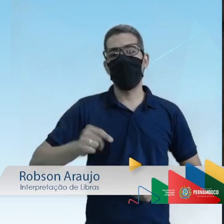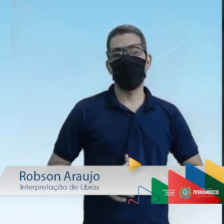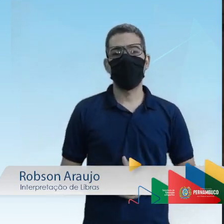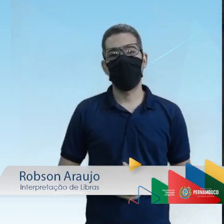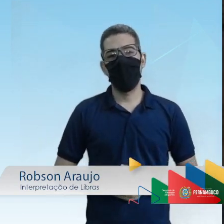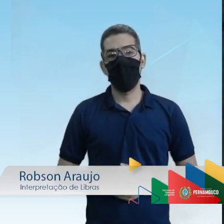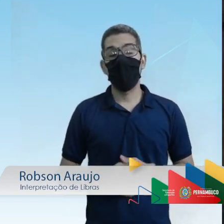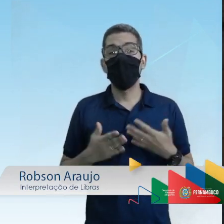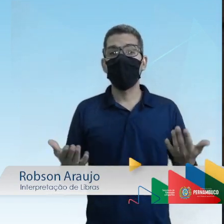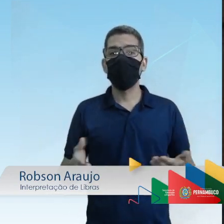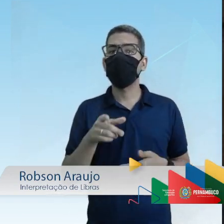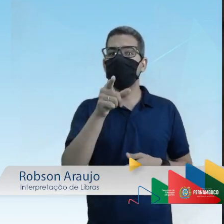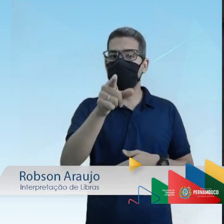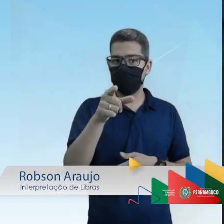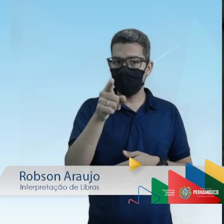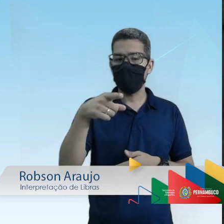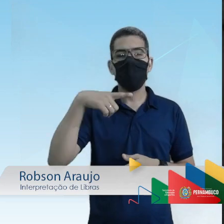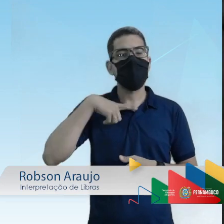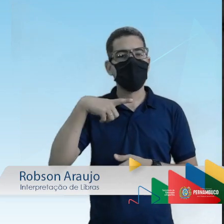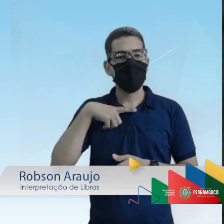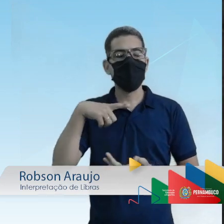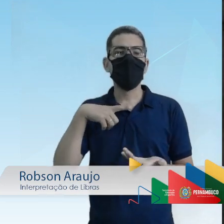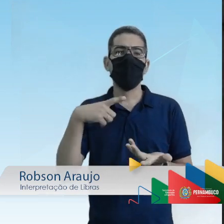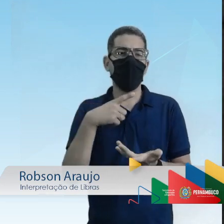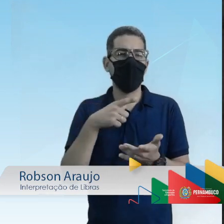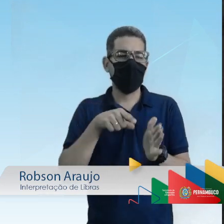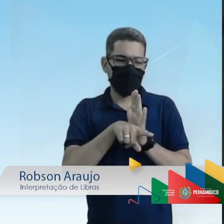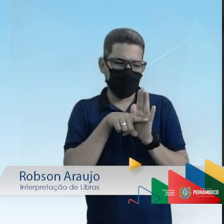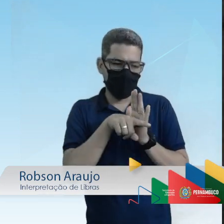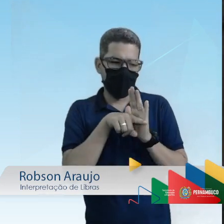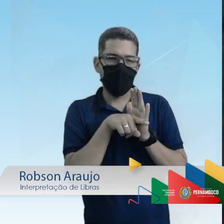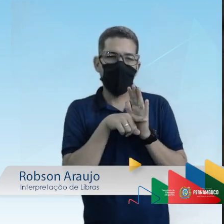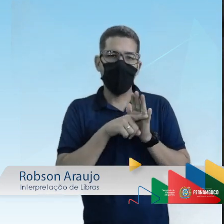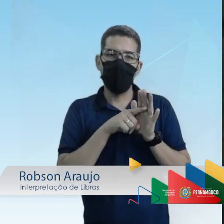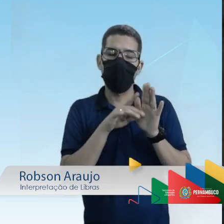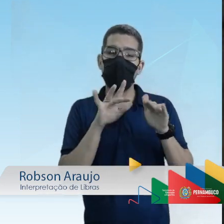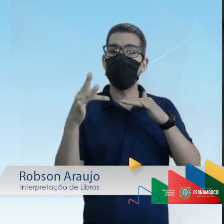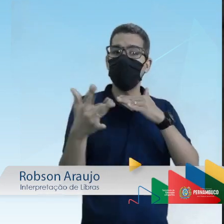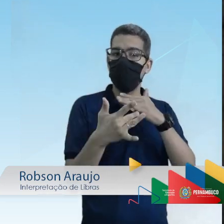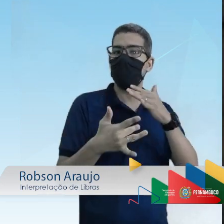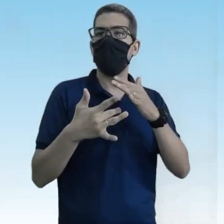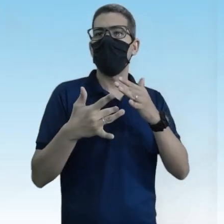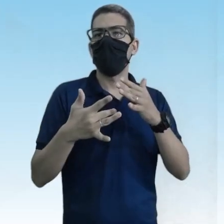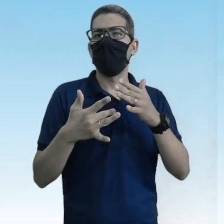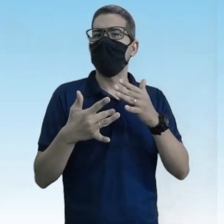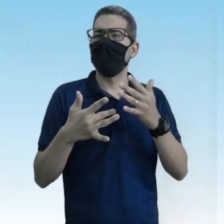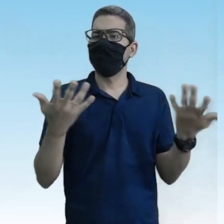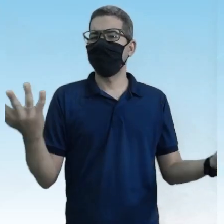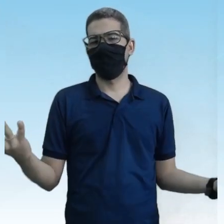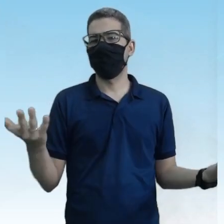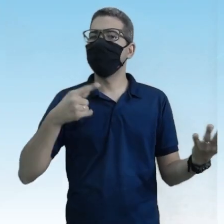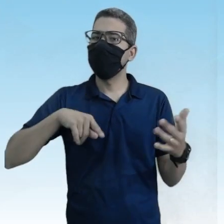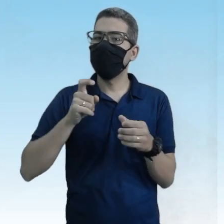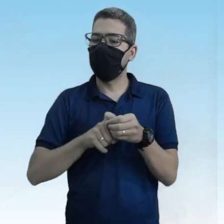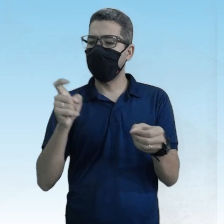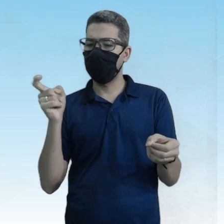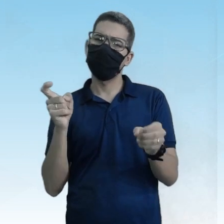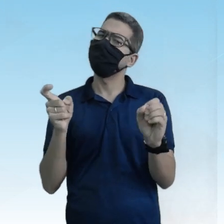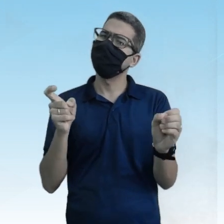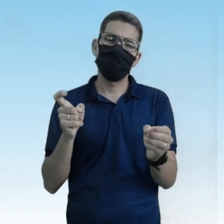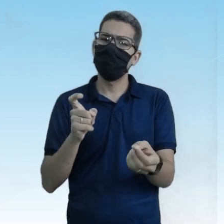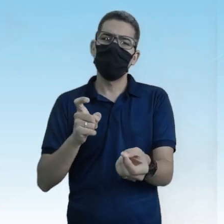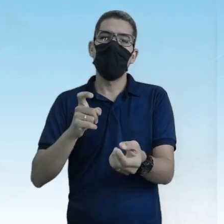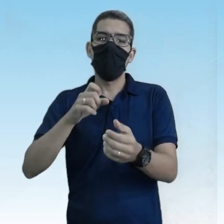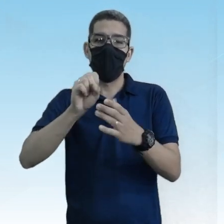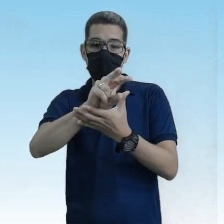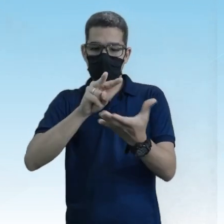que está fazendo revisão conosco, também está aí plugado nas nossas redes sociais. Não tem como ficar de fora, tá? Educa pé na